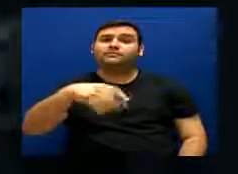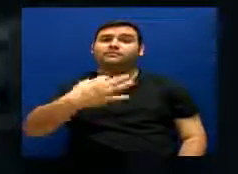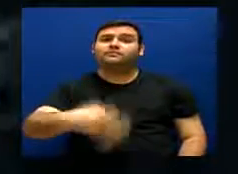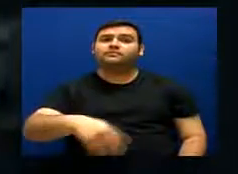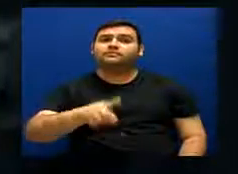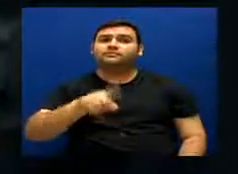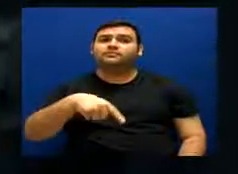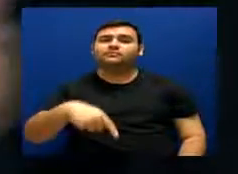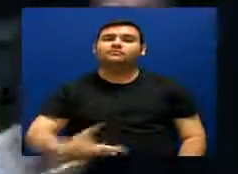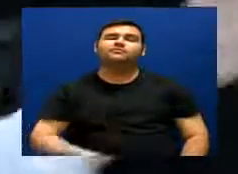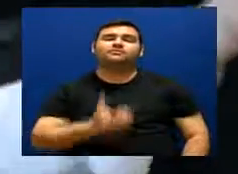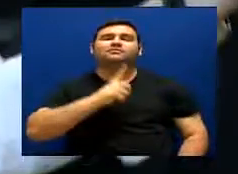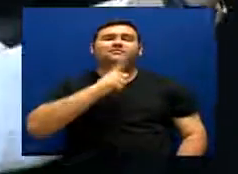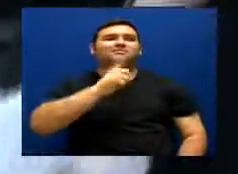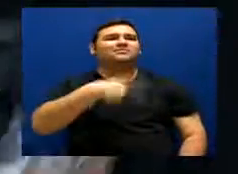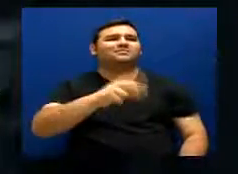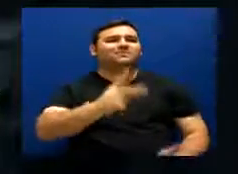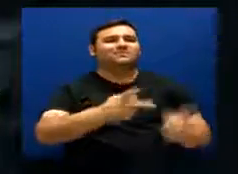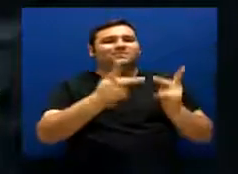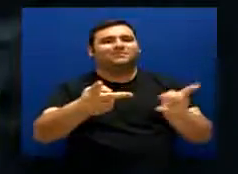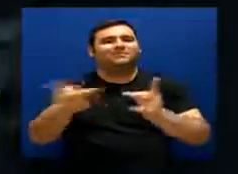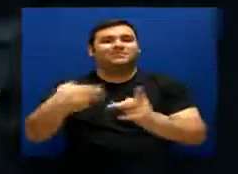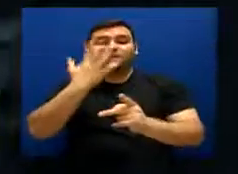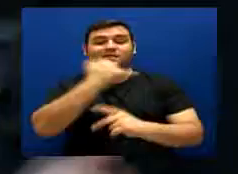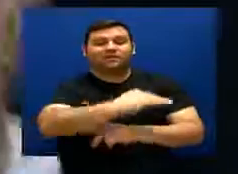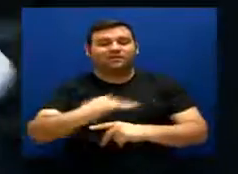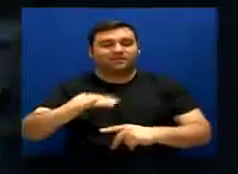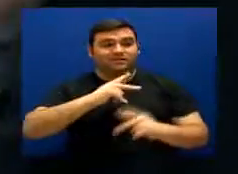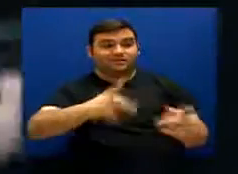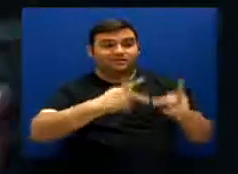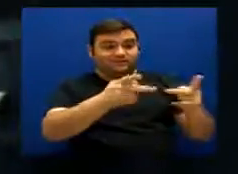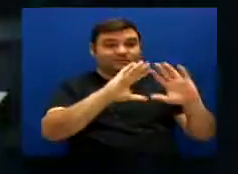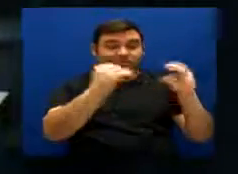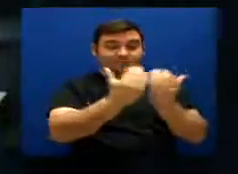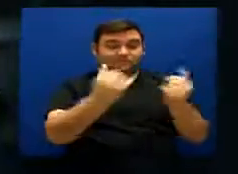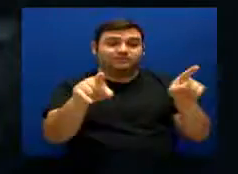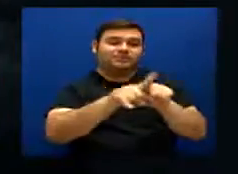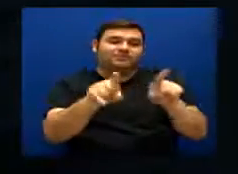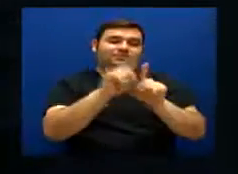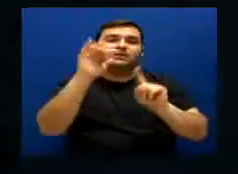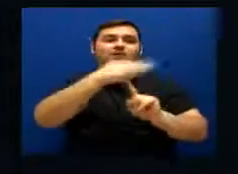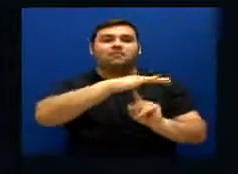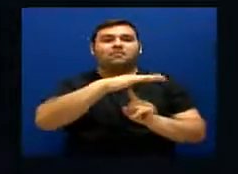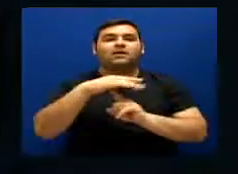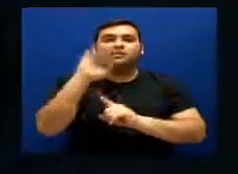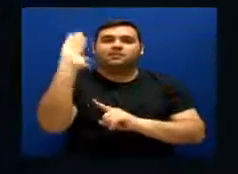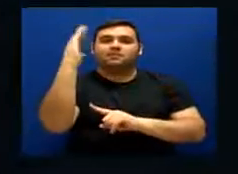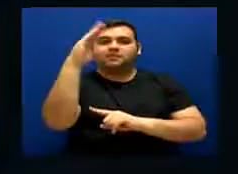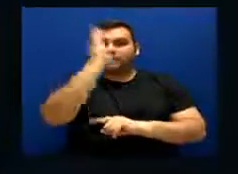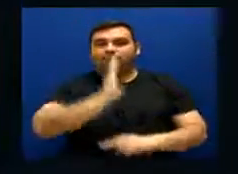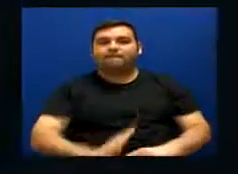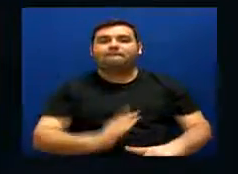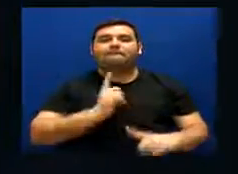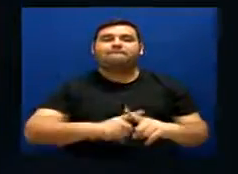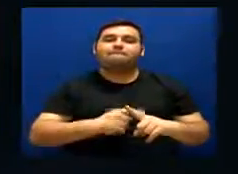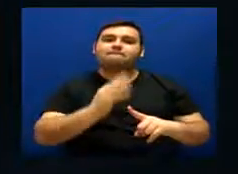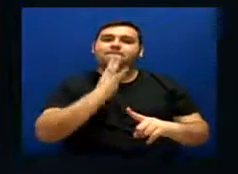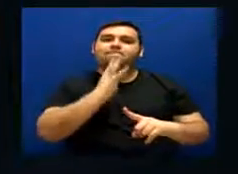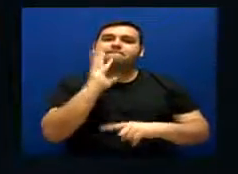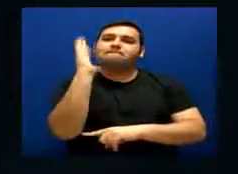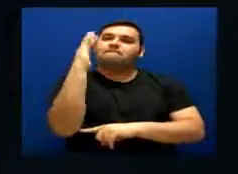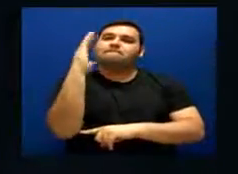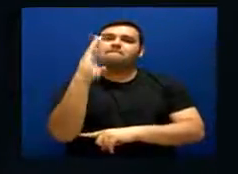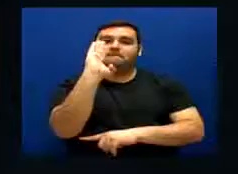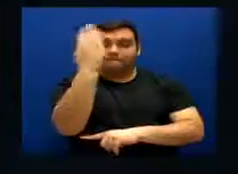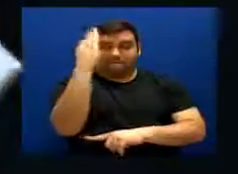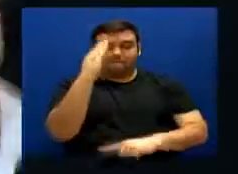Sim. Fazer a visita das crianças aqui, visitam a Câmara e visitam a Praça do Pau Brasil, para que conheçam uma árvore do